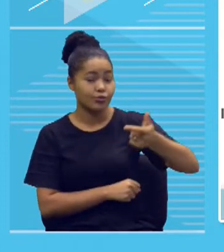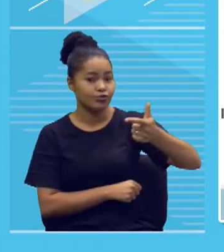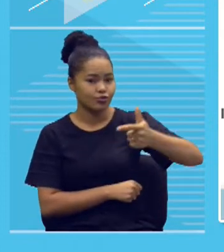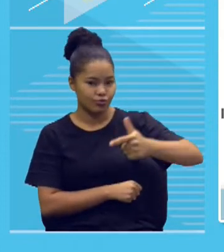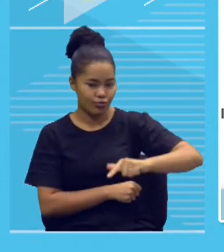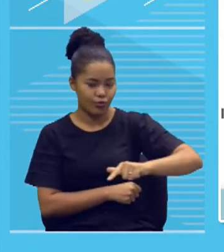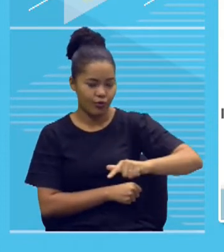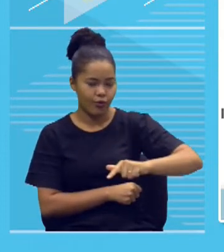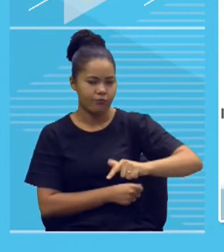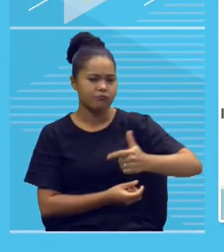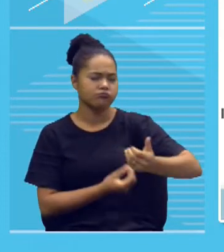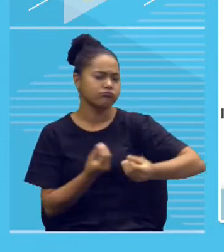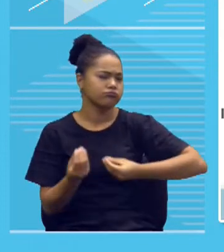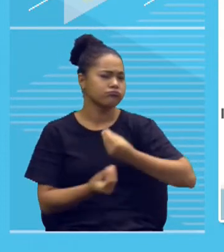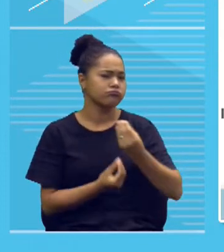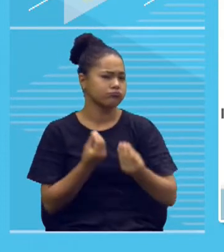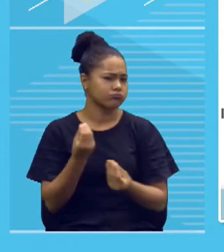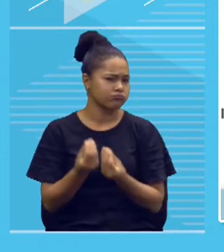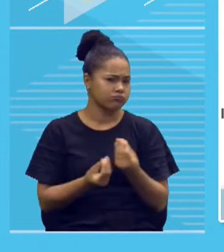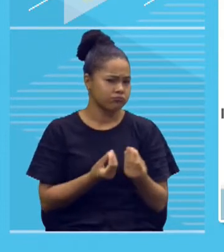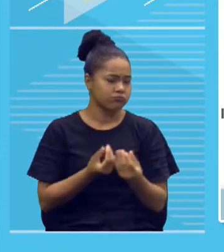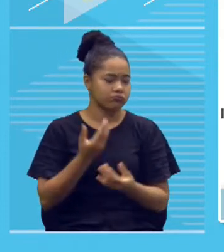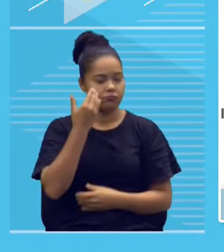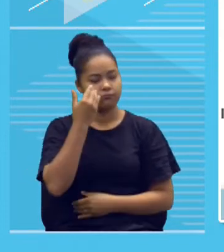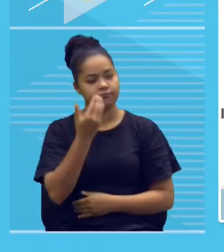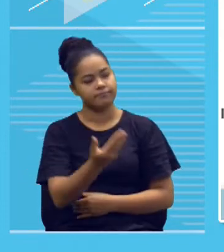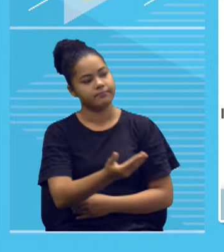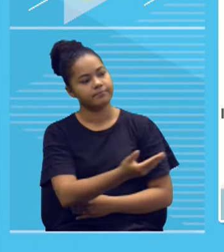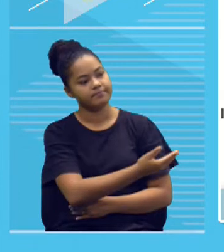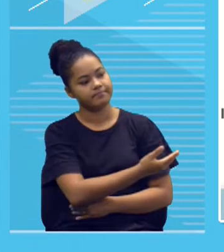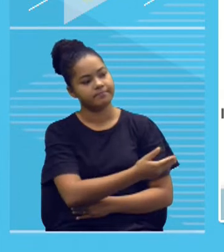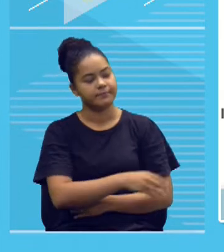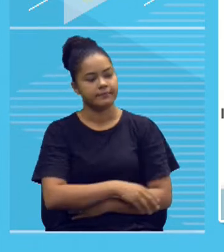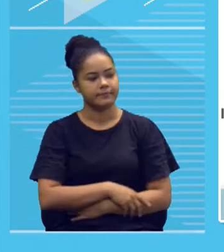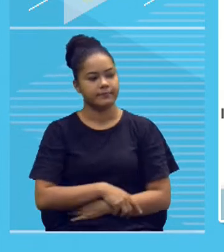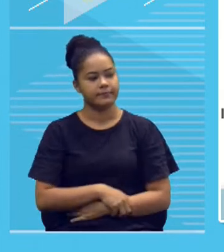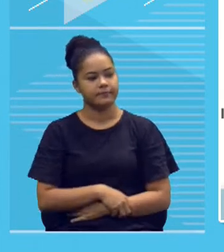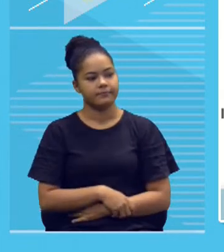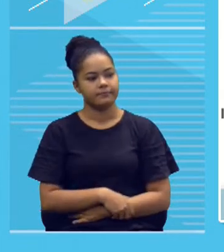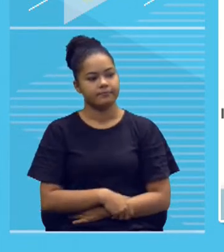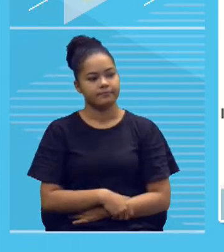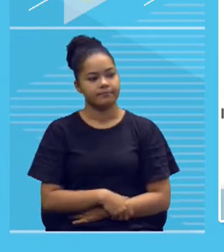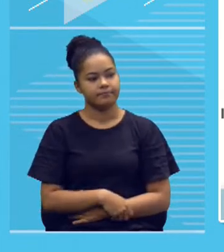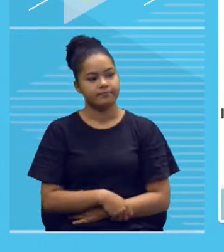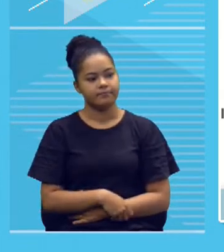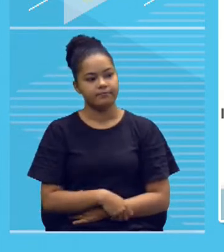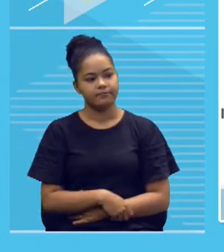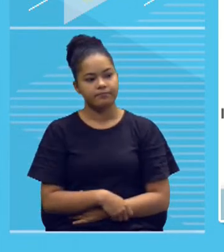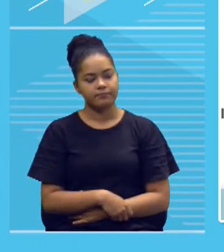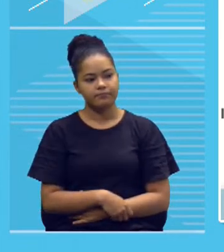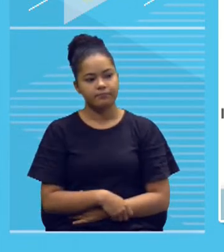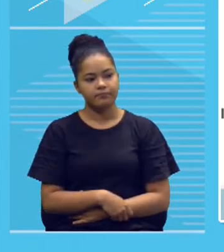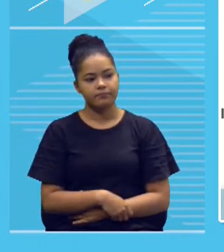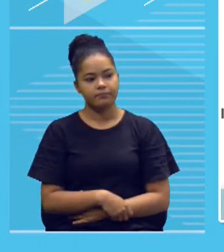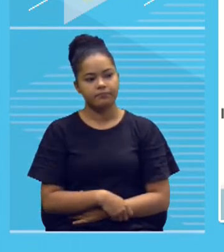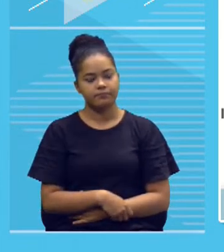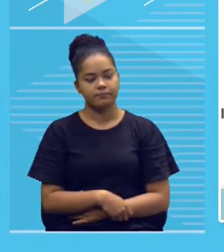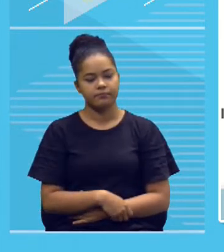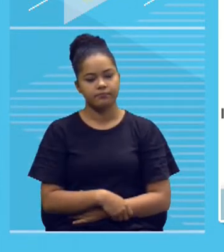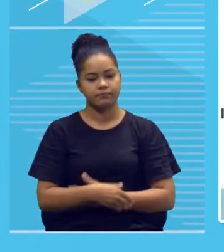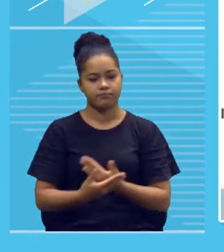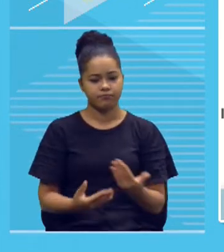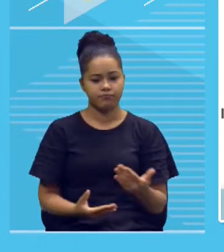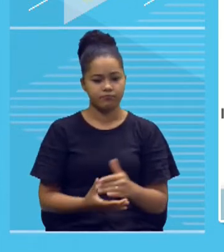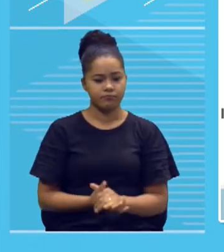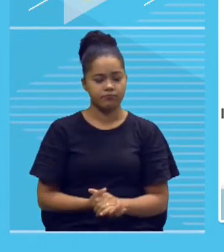eu vou calcular novamente dois por cento de quanto agora gente eu vou calcular no